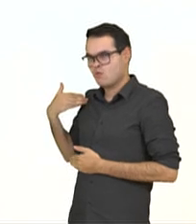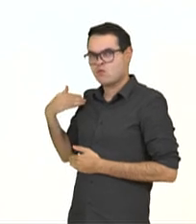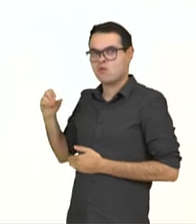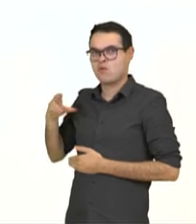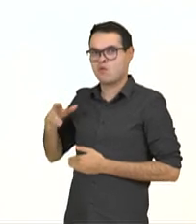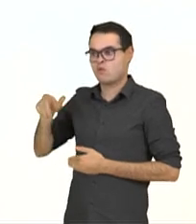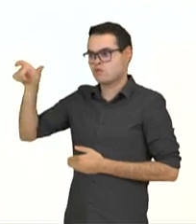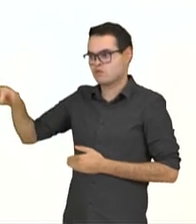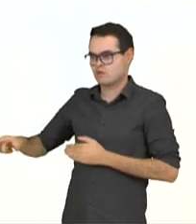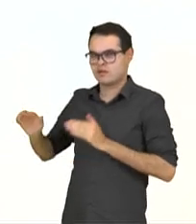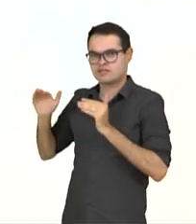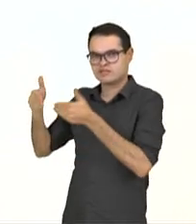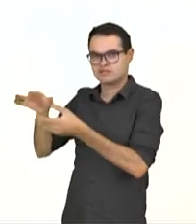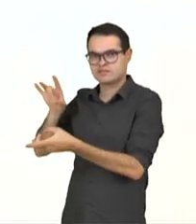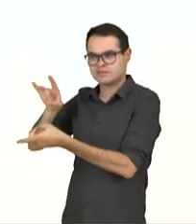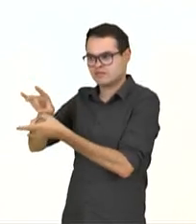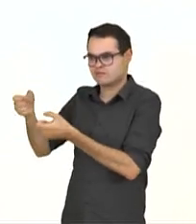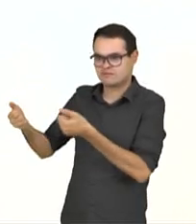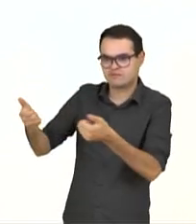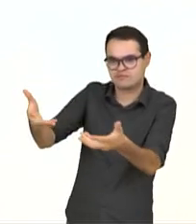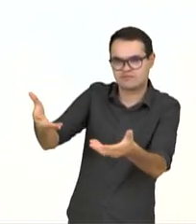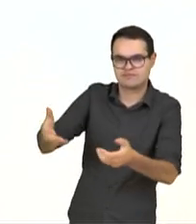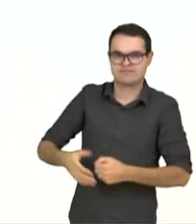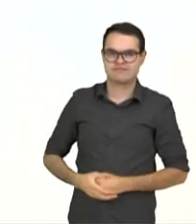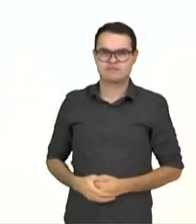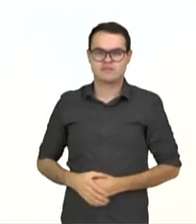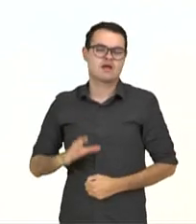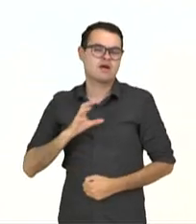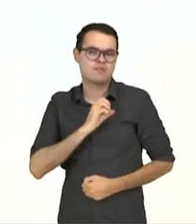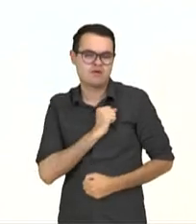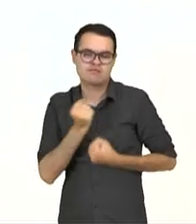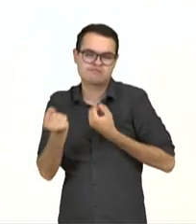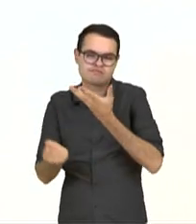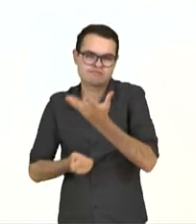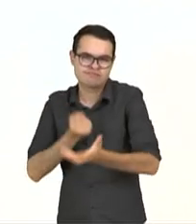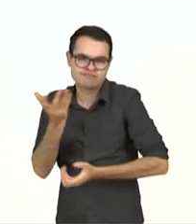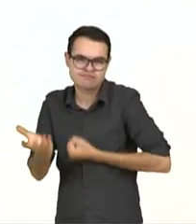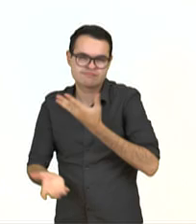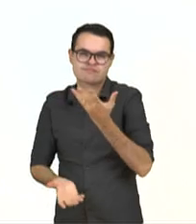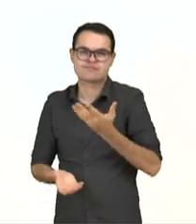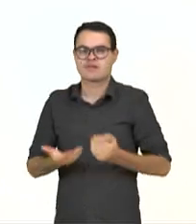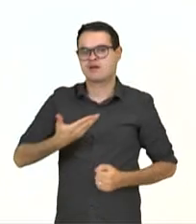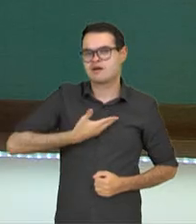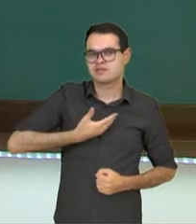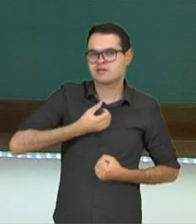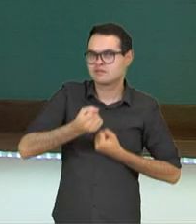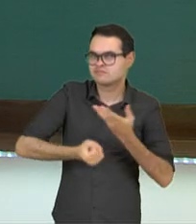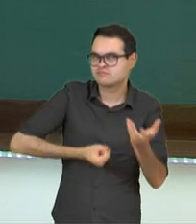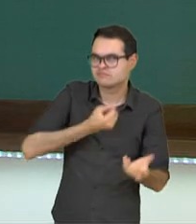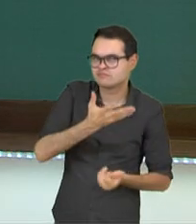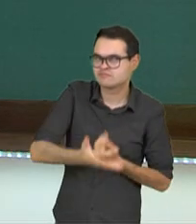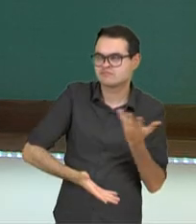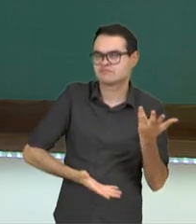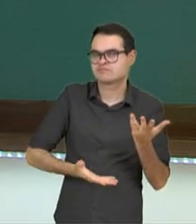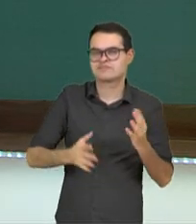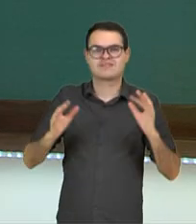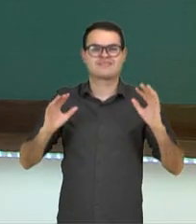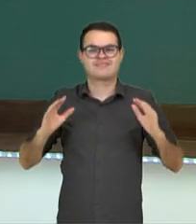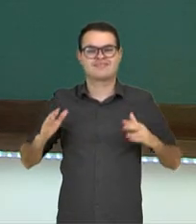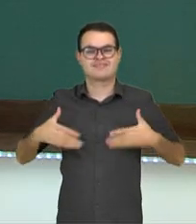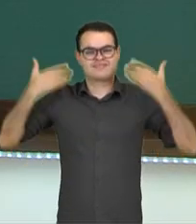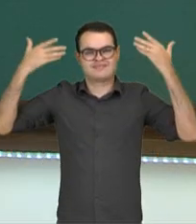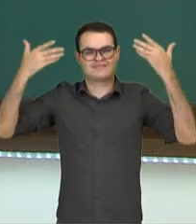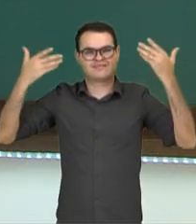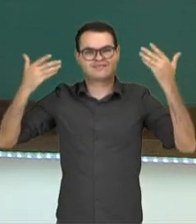alguém em específico. No caso, depoimento de amor, de amizade, de aniversário. Vai lá, escreve um depoimento sobre